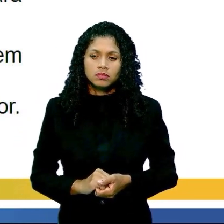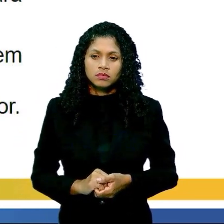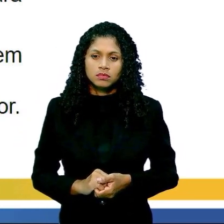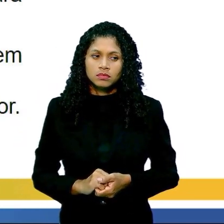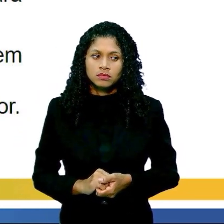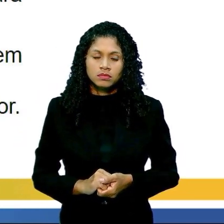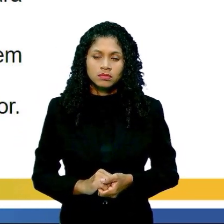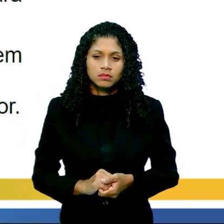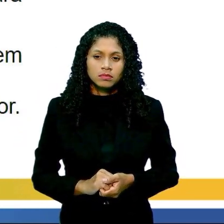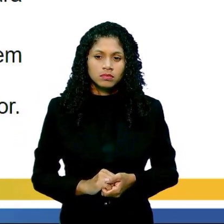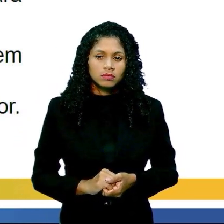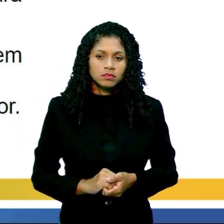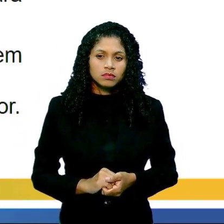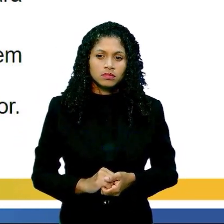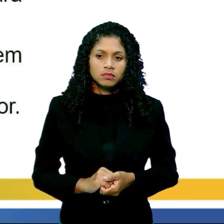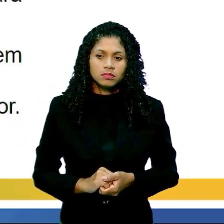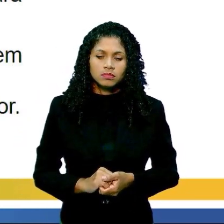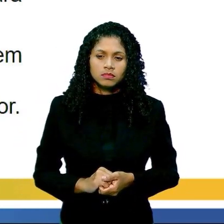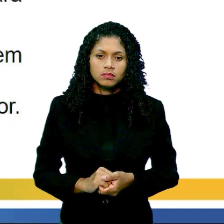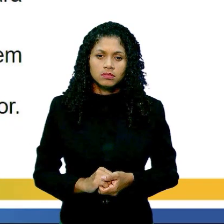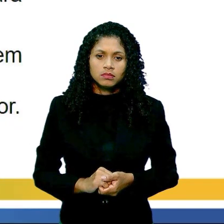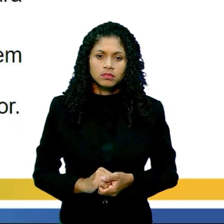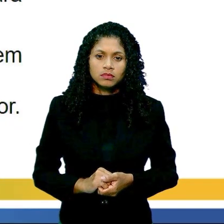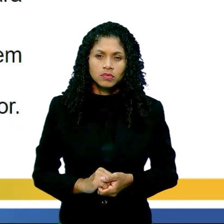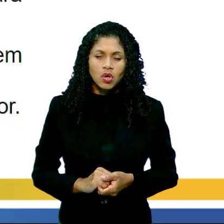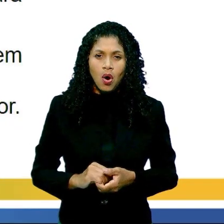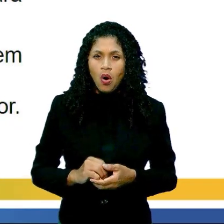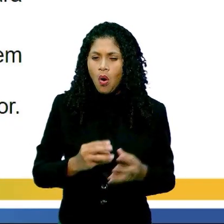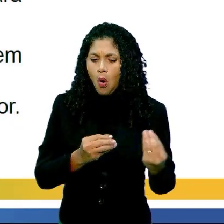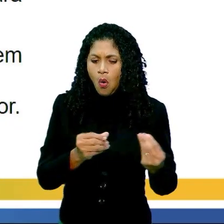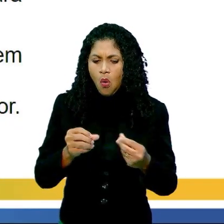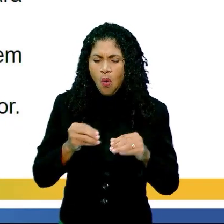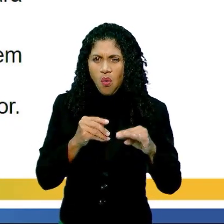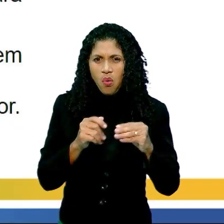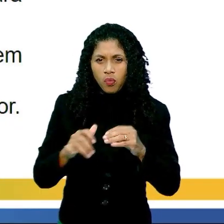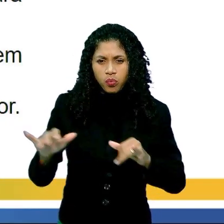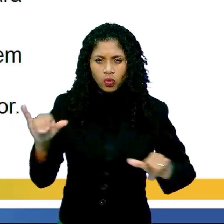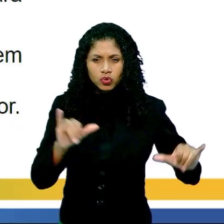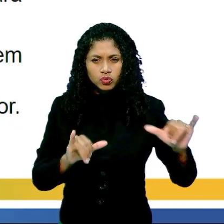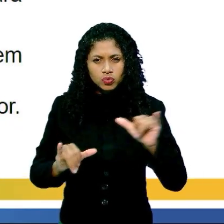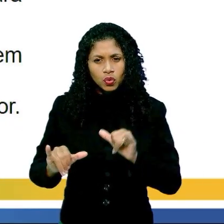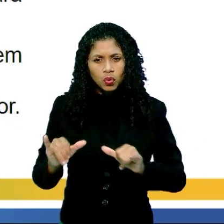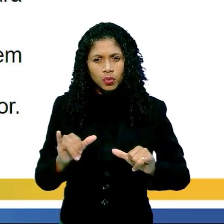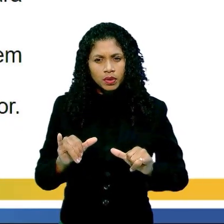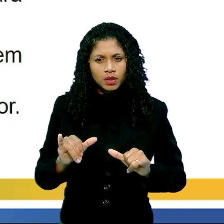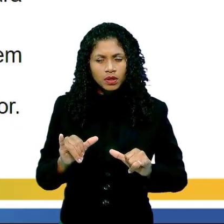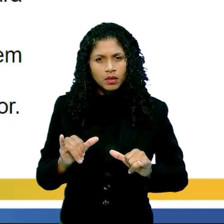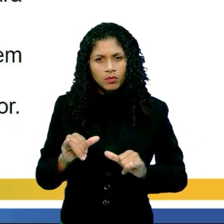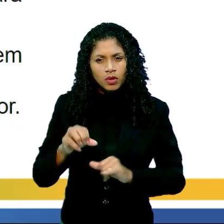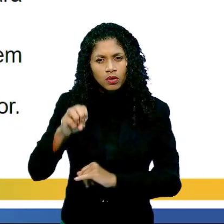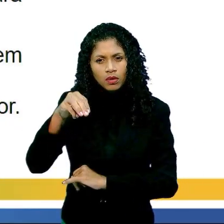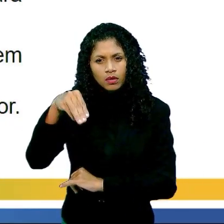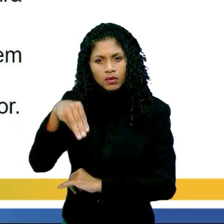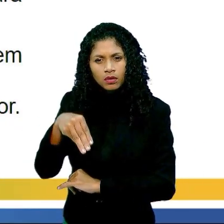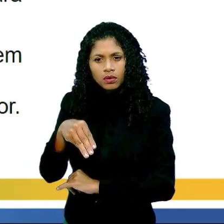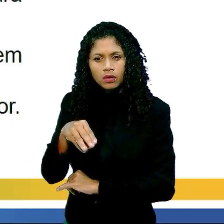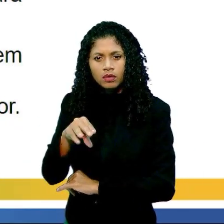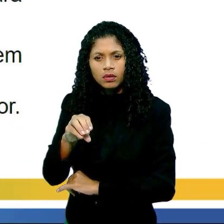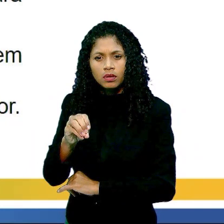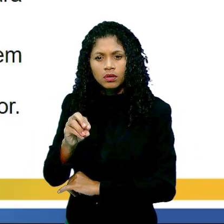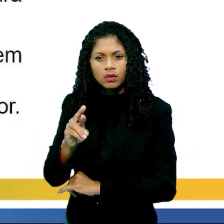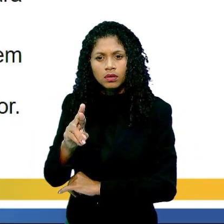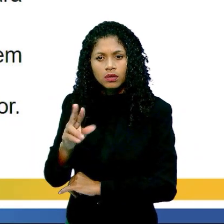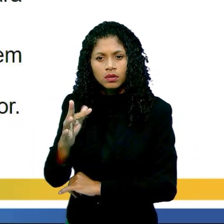Não, você vê aí que o texto não nos dá alguns dados em relação à pesquisa